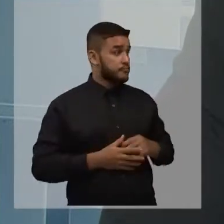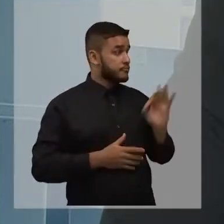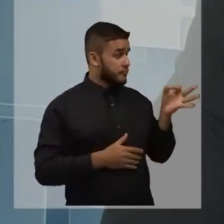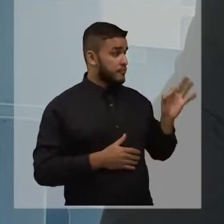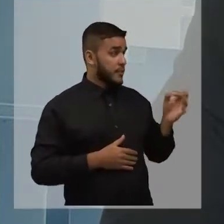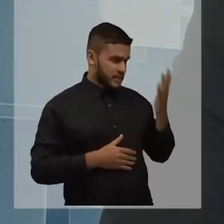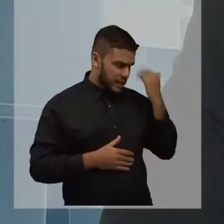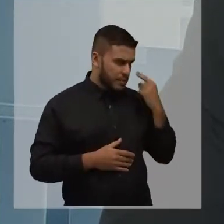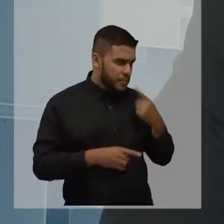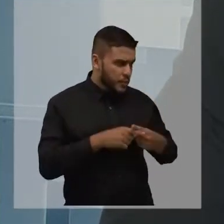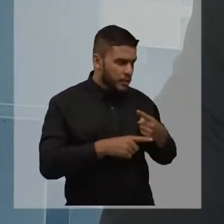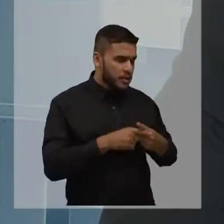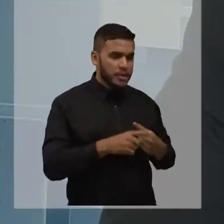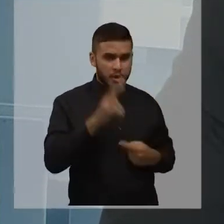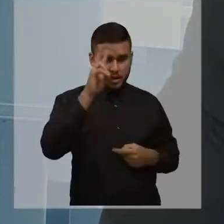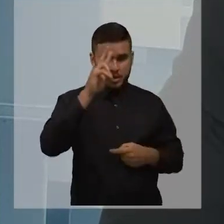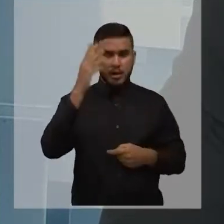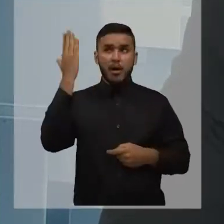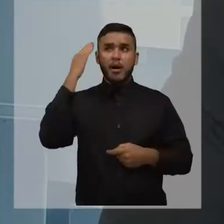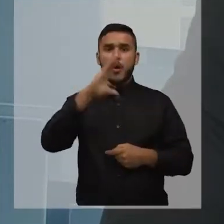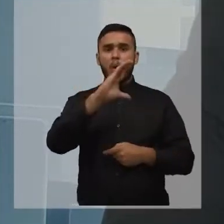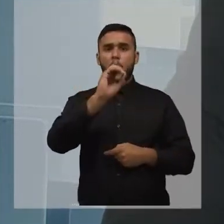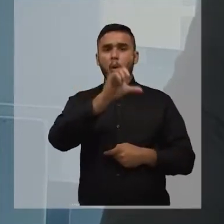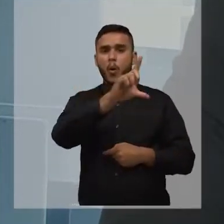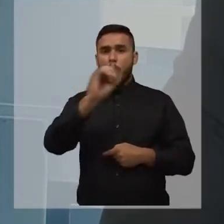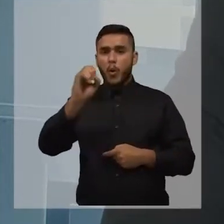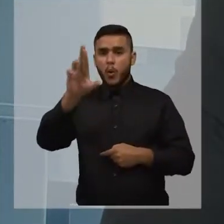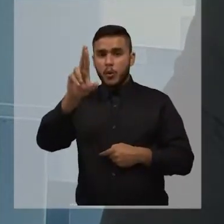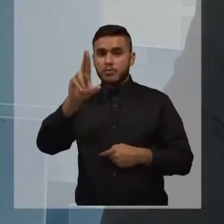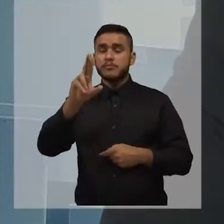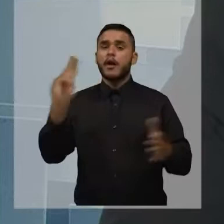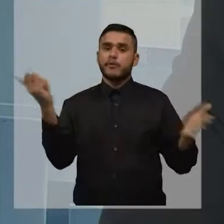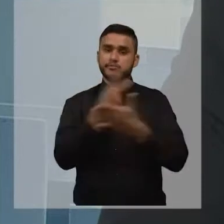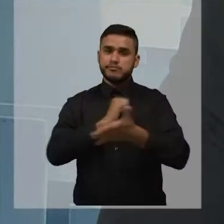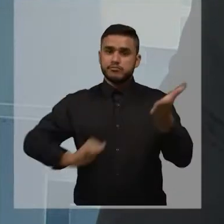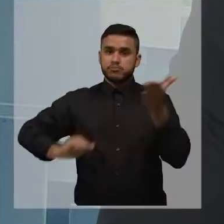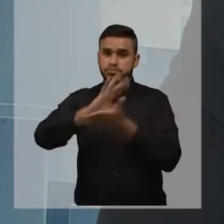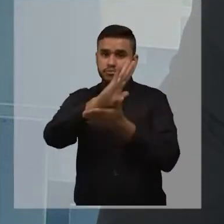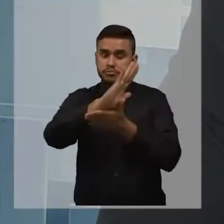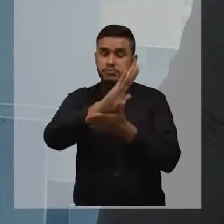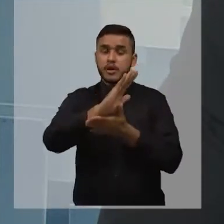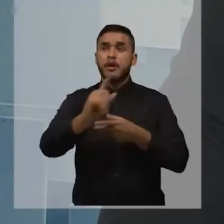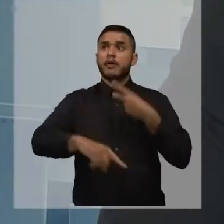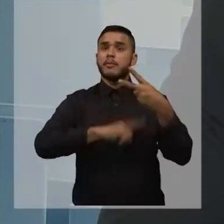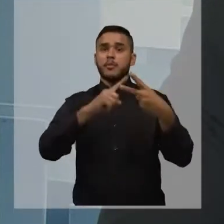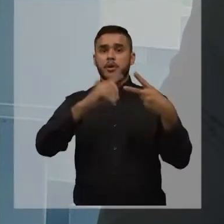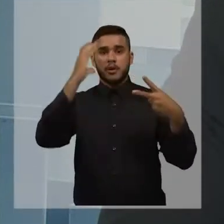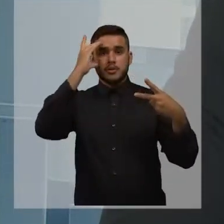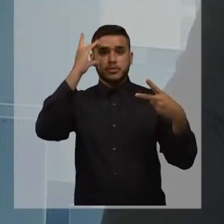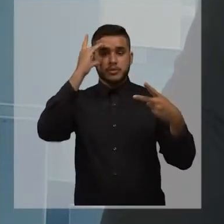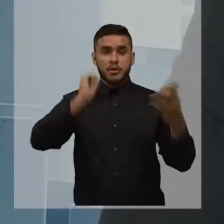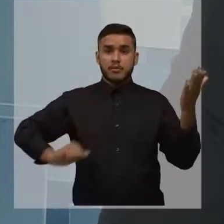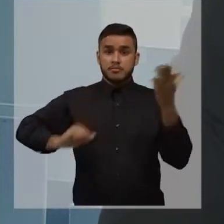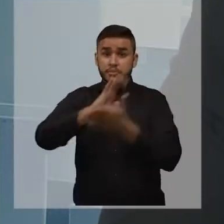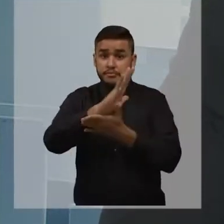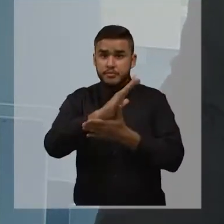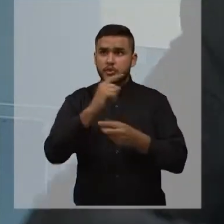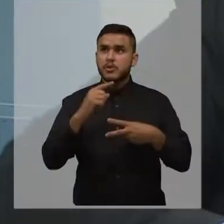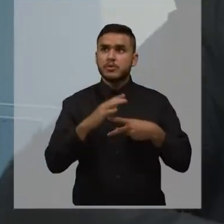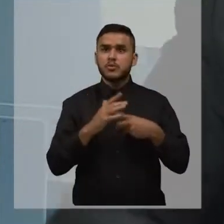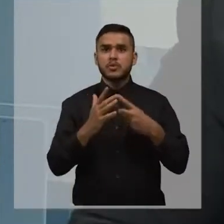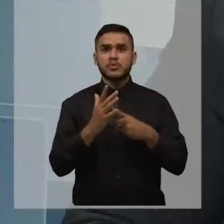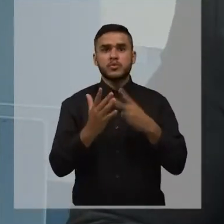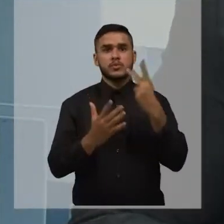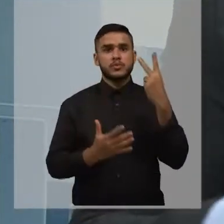Né? Naquele tempo a classe política foi destruída do Collor e de novo com a Dilma foi destruído todo mundo. Né? Alguns empresários também foram liquidados. O homem mais